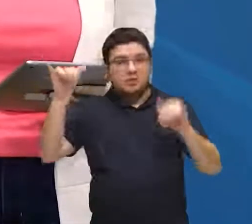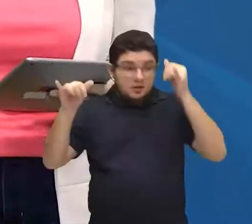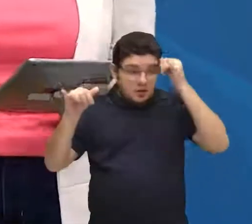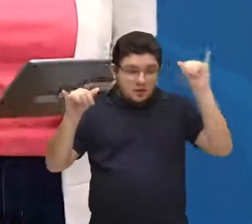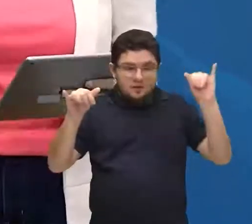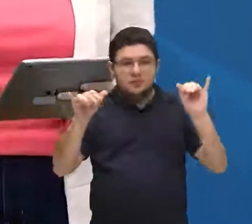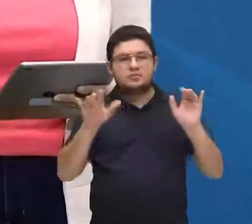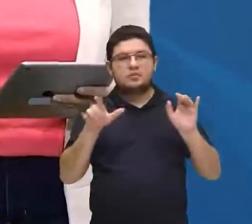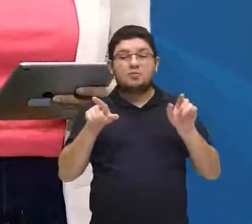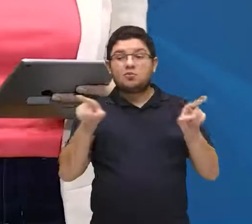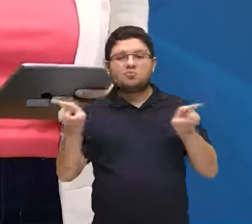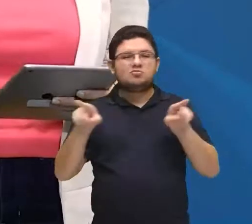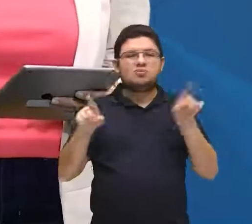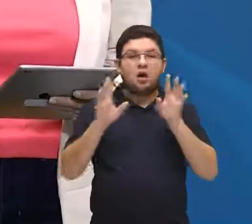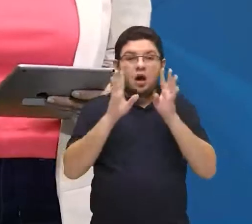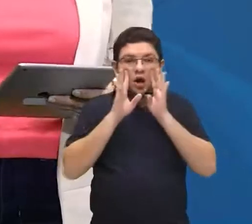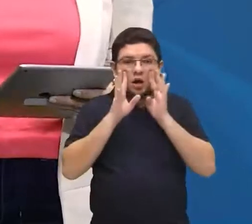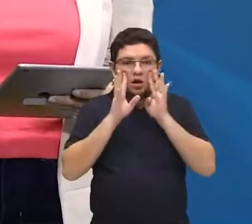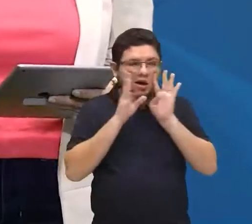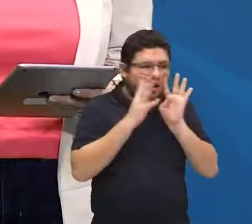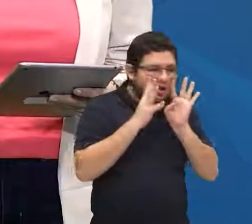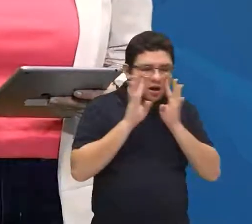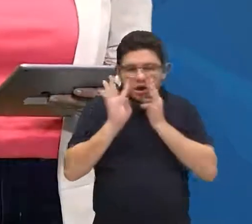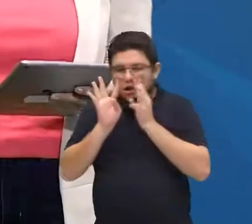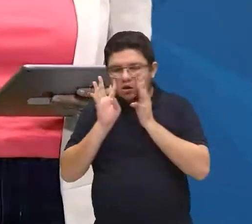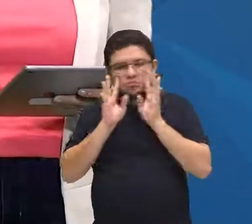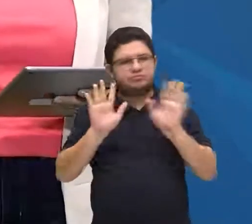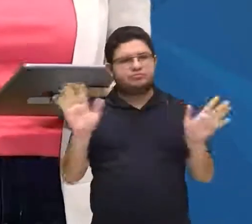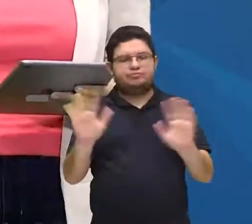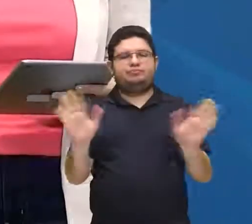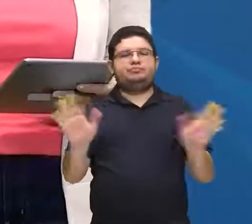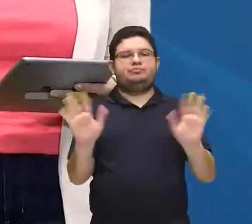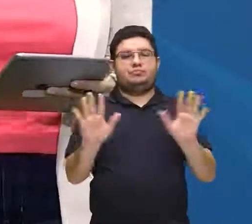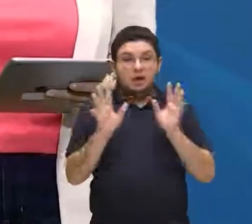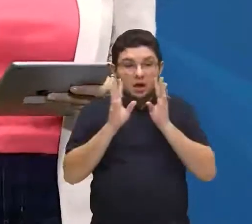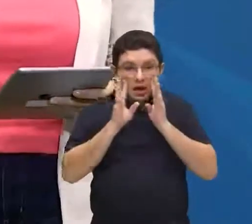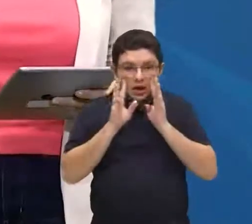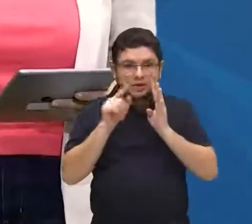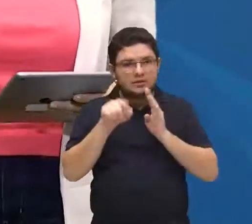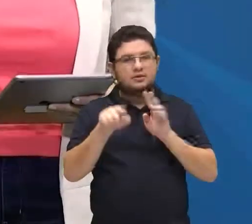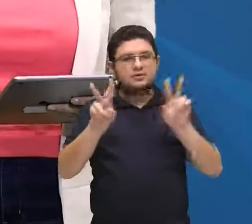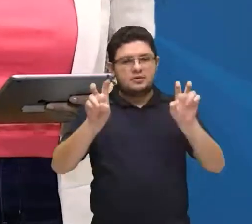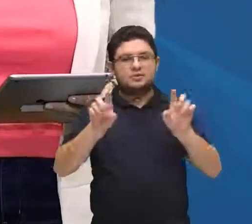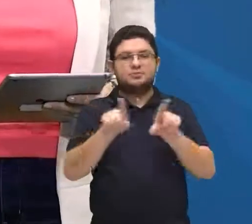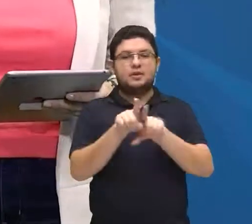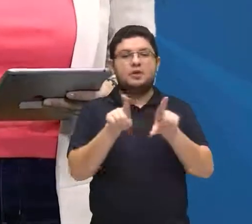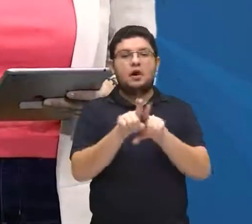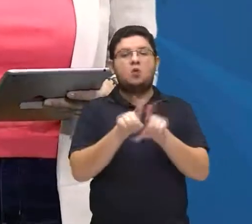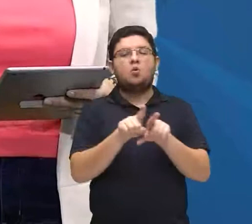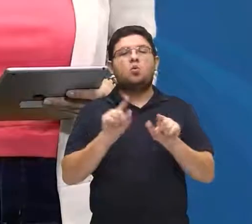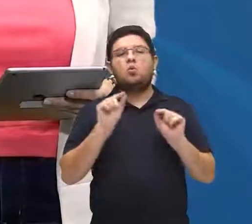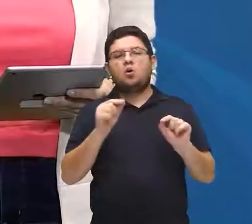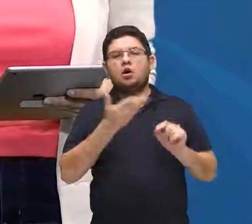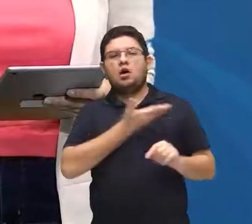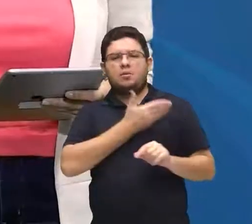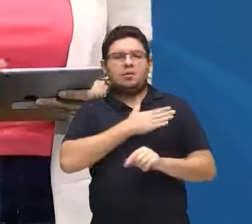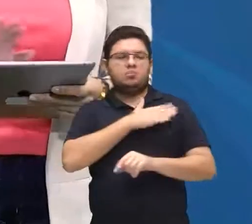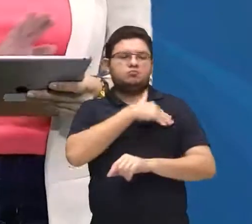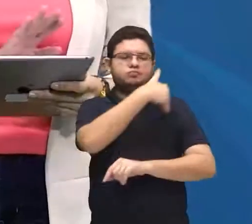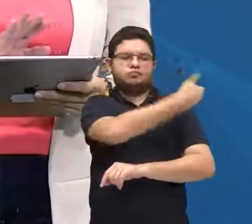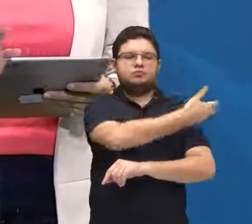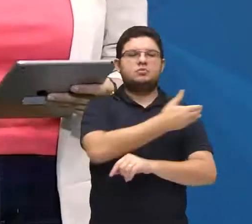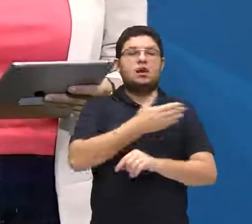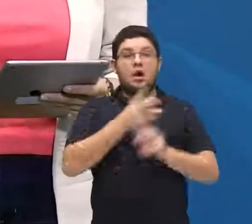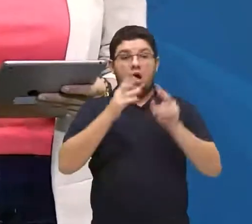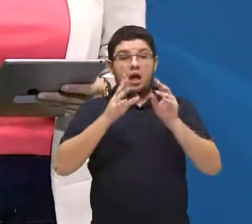tirando a atenção dos demais colegas que estão participando através do nosso chat. Respeitar também todos os colegas, tá bom? Então